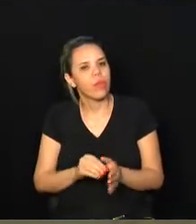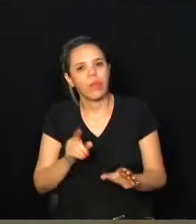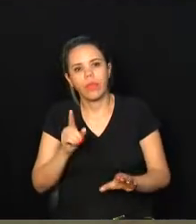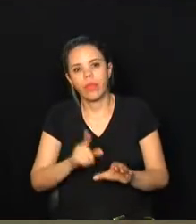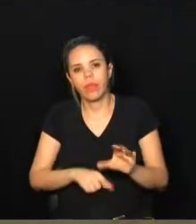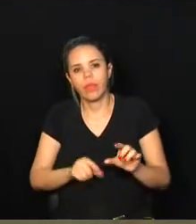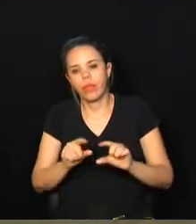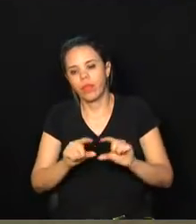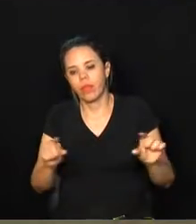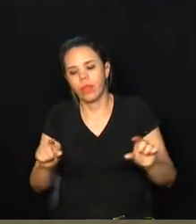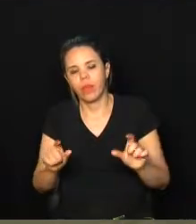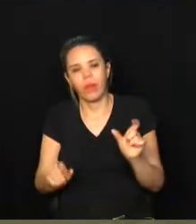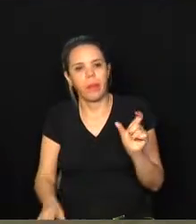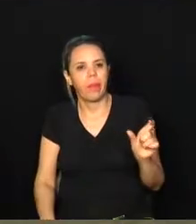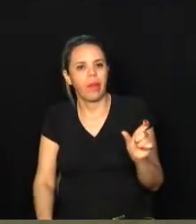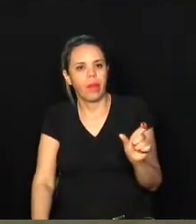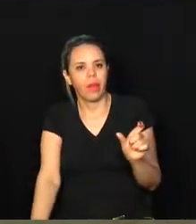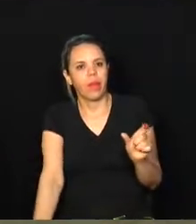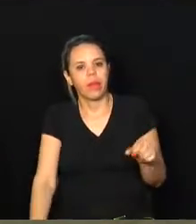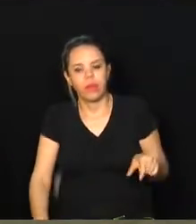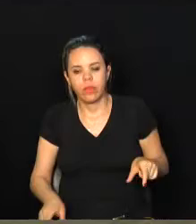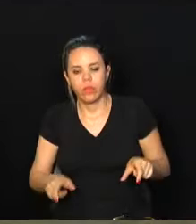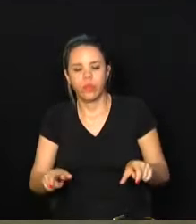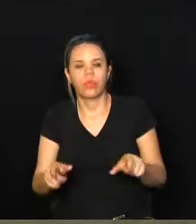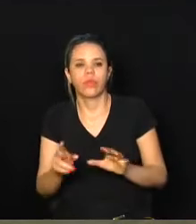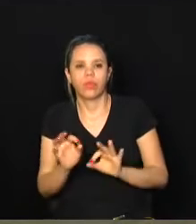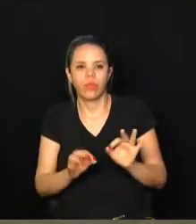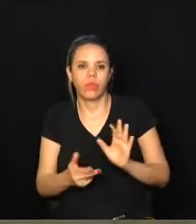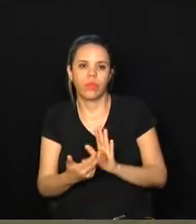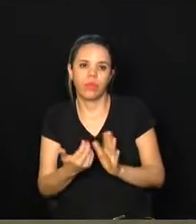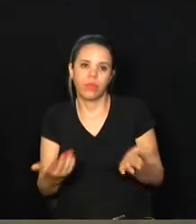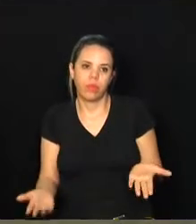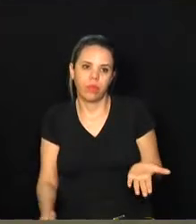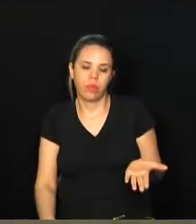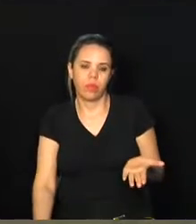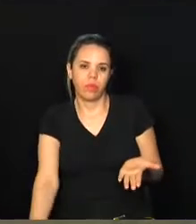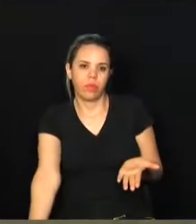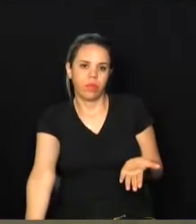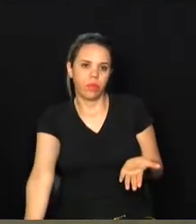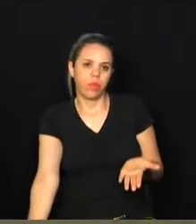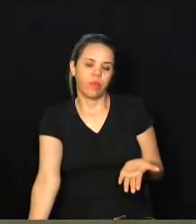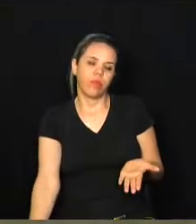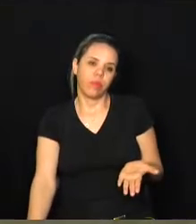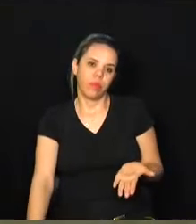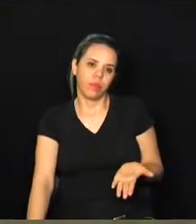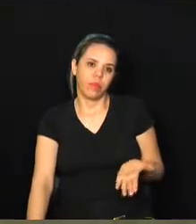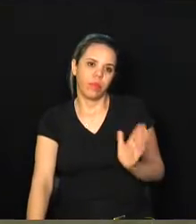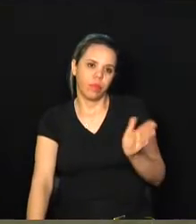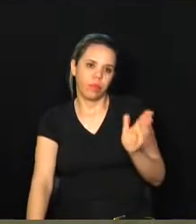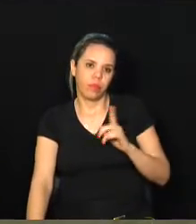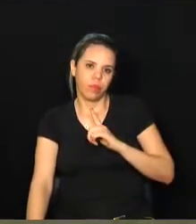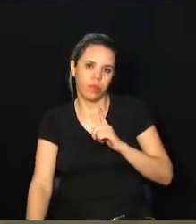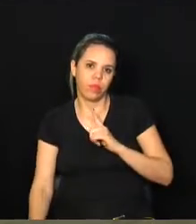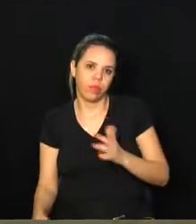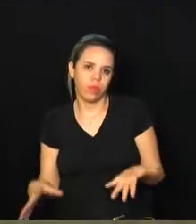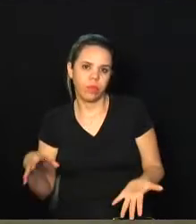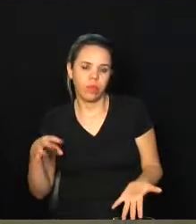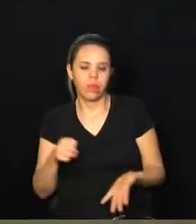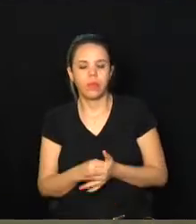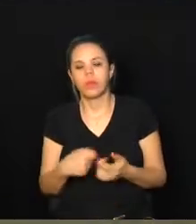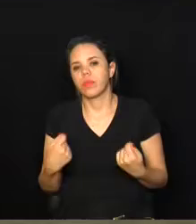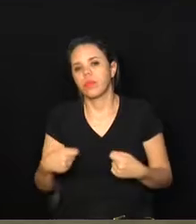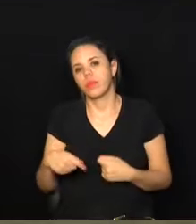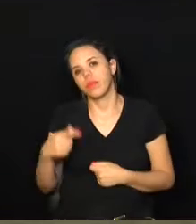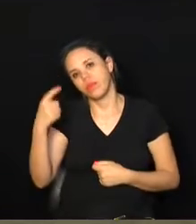escrito. Se quiser ter alguma coisa desenhada, já está lá a viela escrito, porque isso já está no cadastro. Não preciso